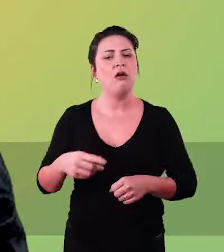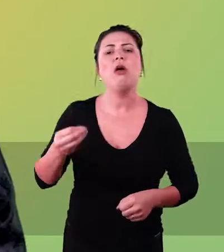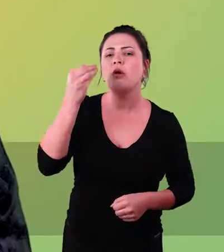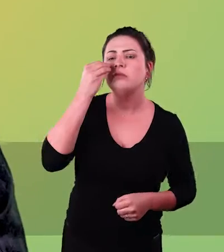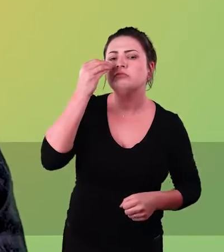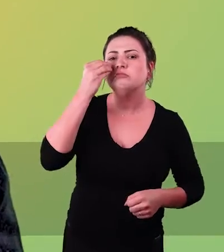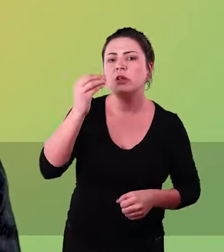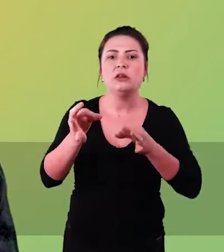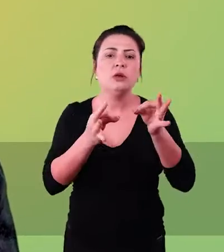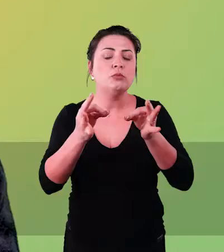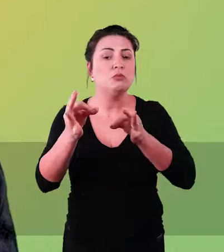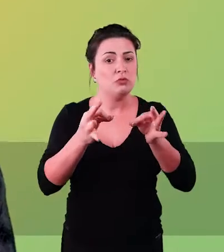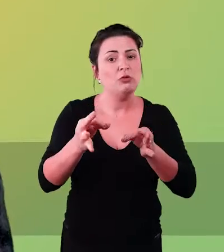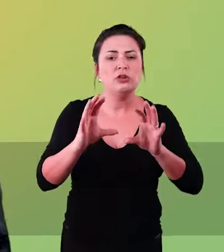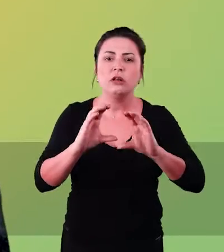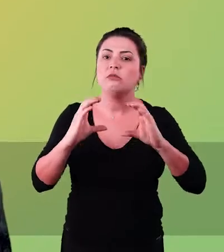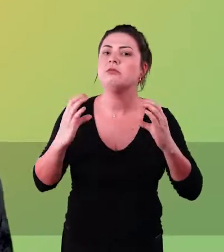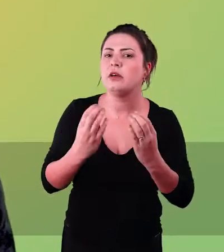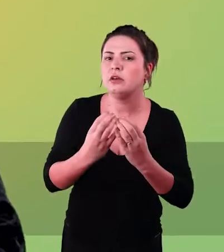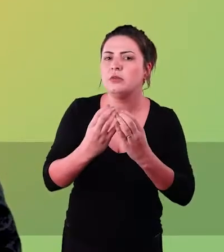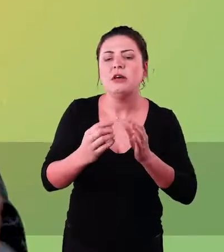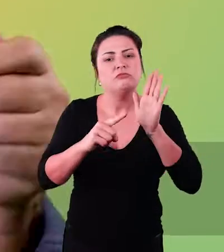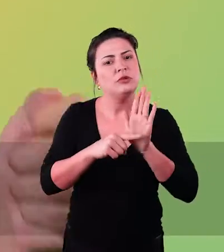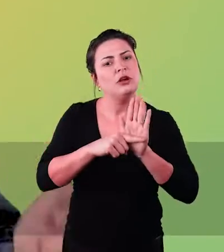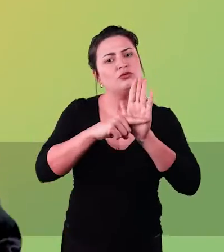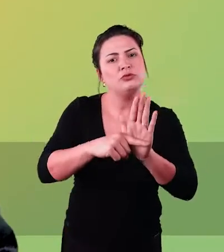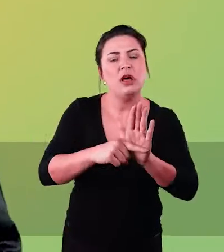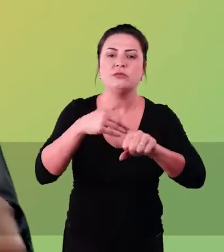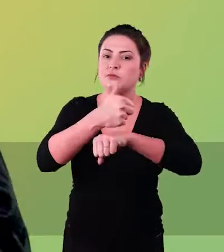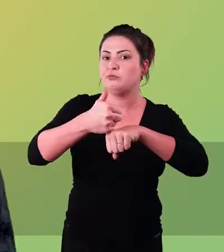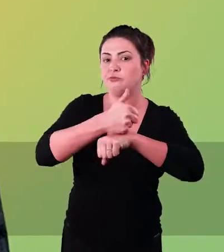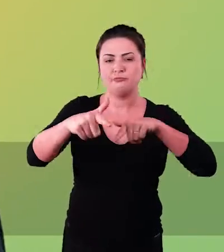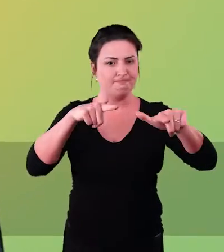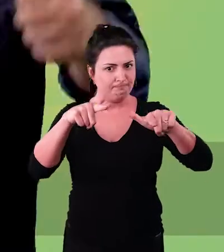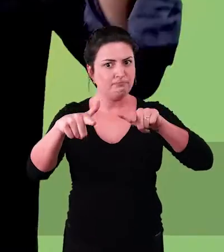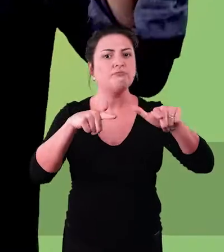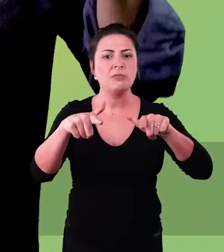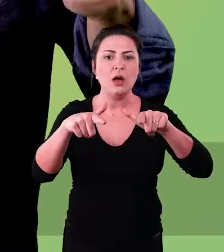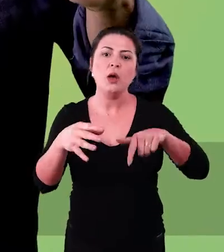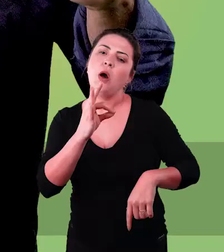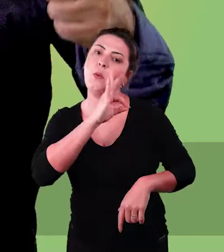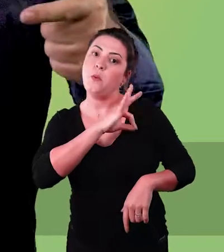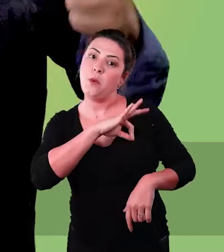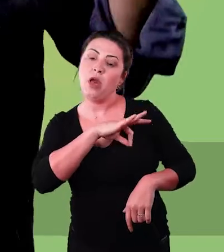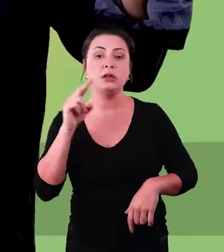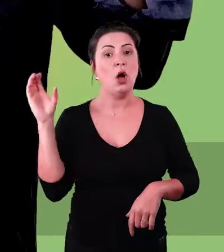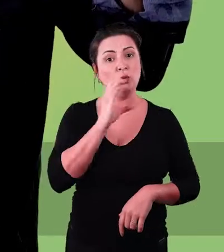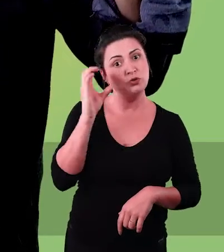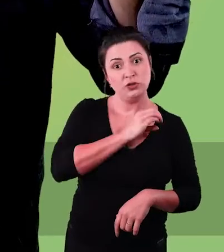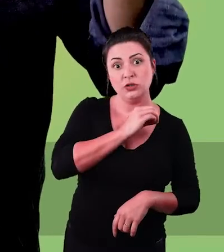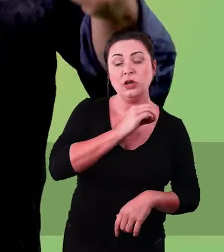tentei aprovar medidas na Câmara que facilitassem e ajudassem as trabalhadoras e os trabalhadores, a renda emergencial,